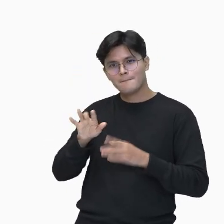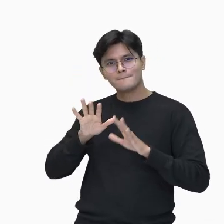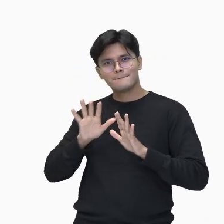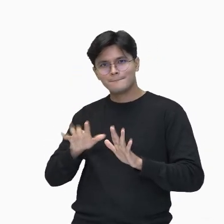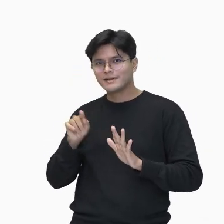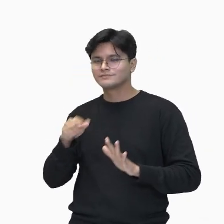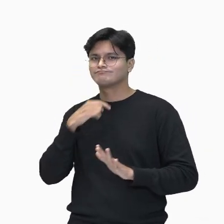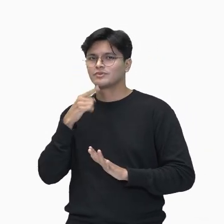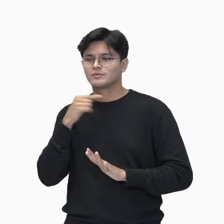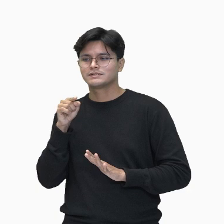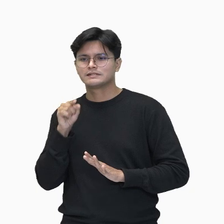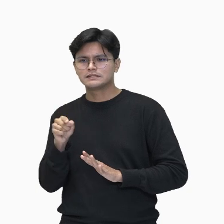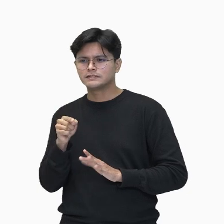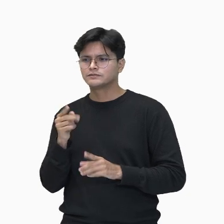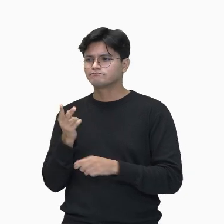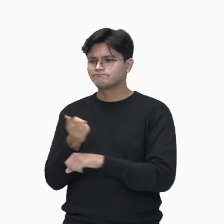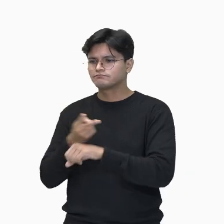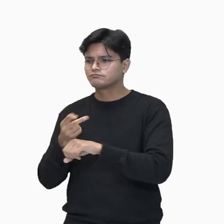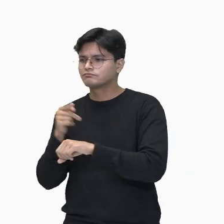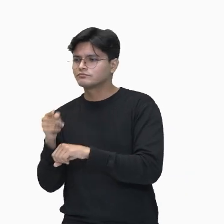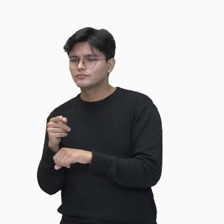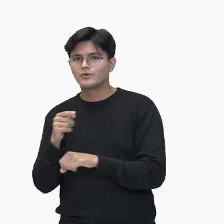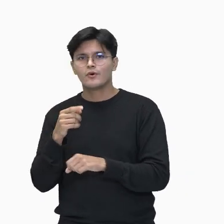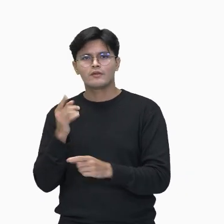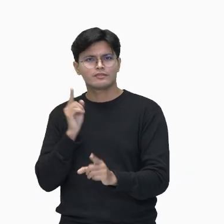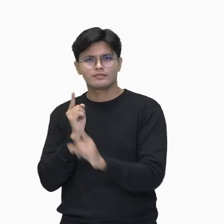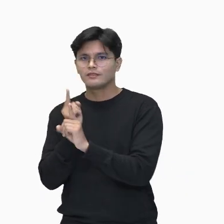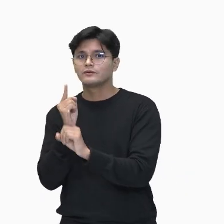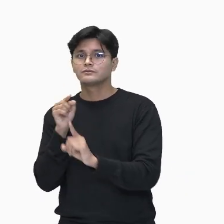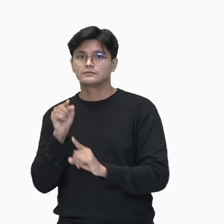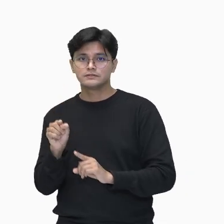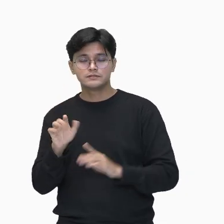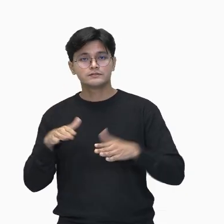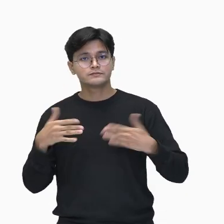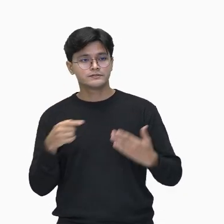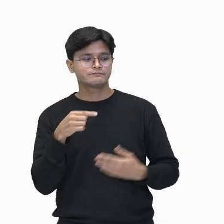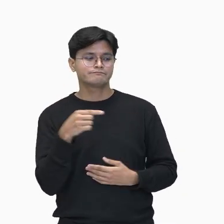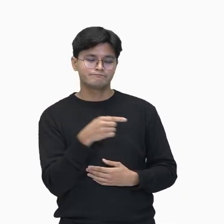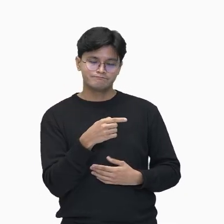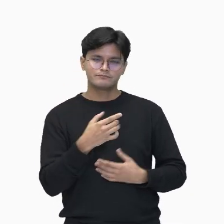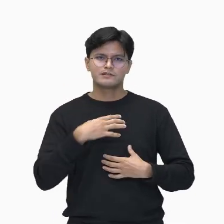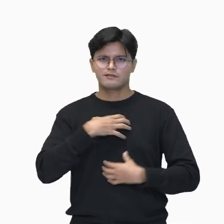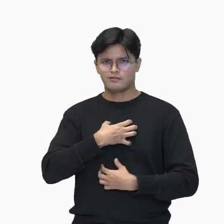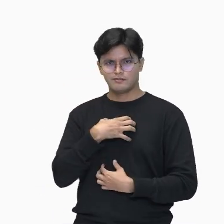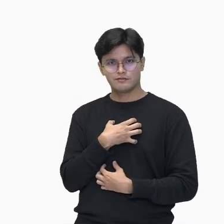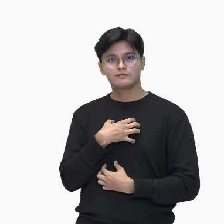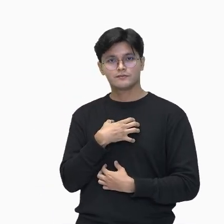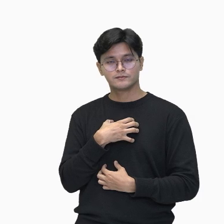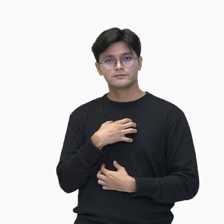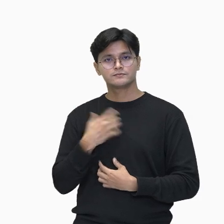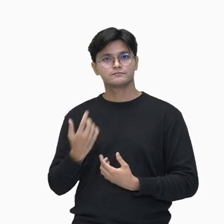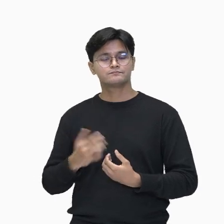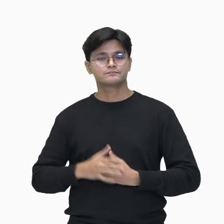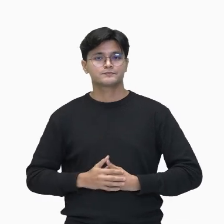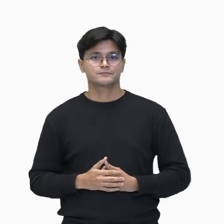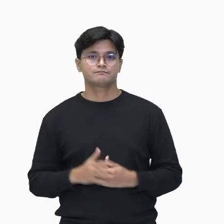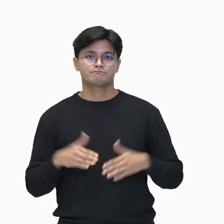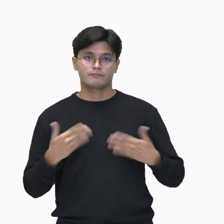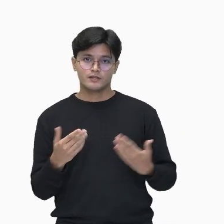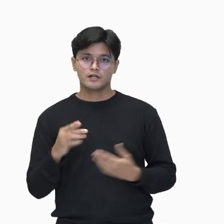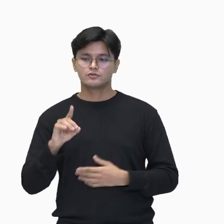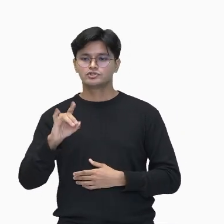prendê-lo aí se explica né a irritação de Dom Pedro irritado porque Diego Lopes